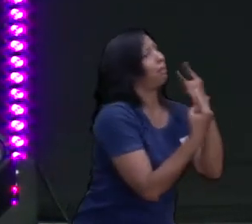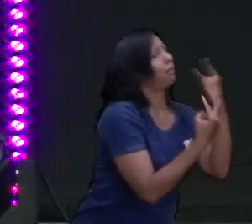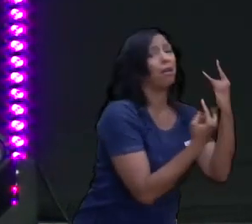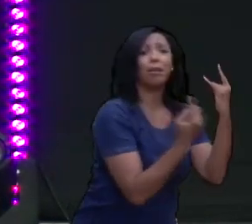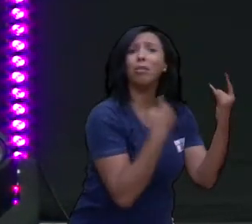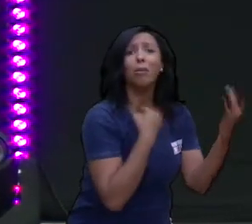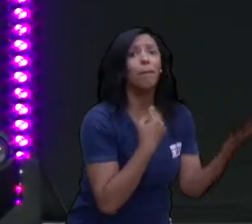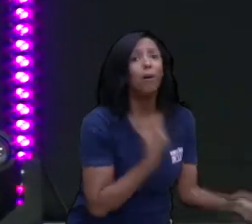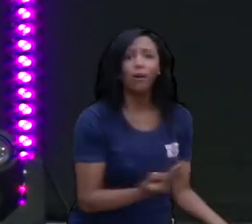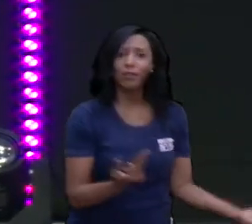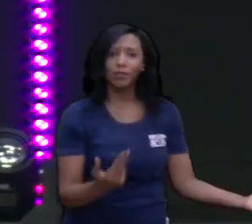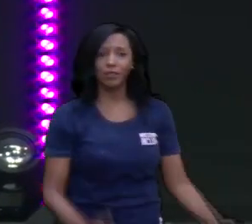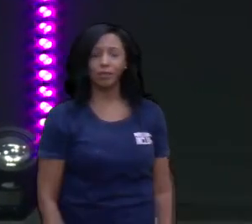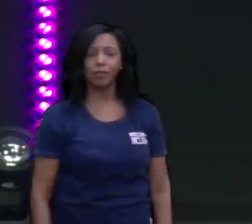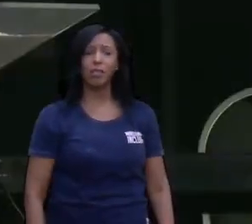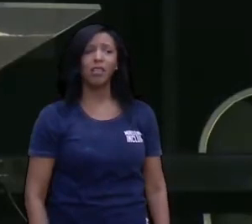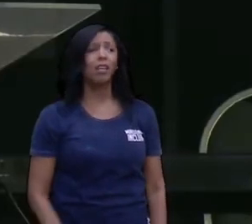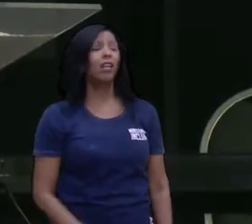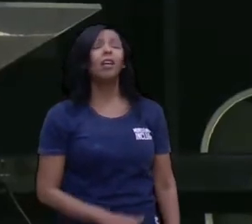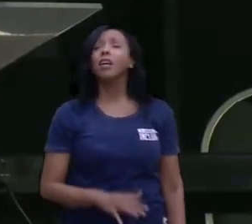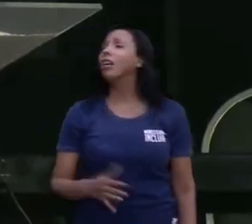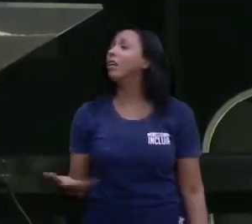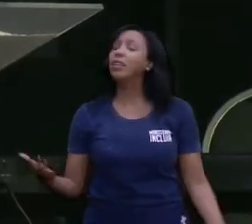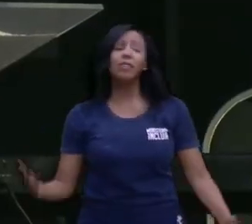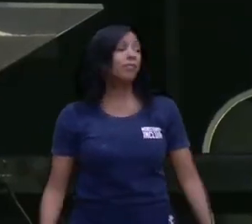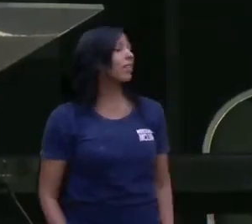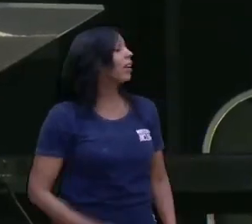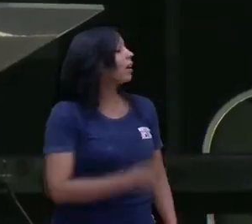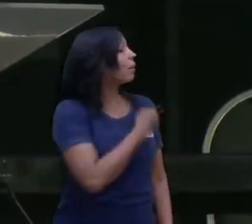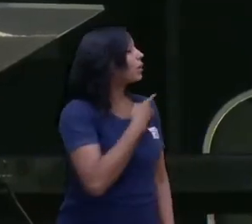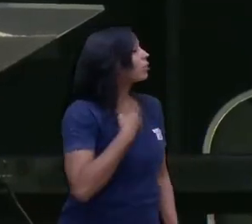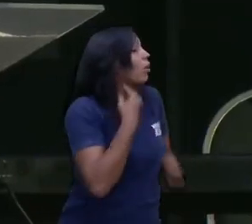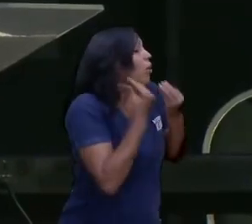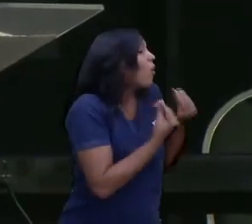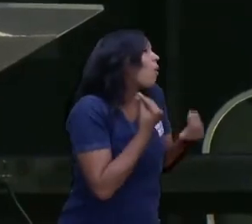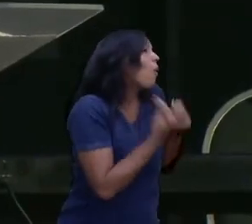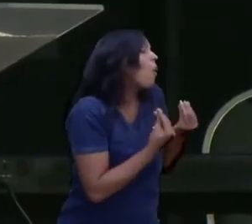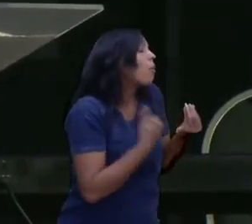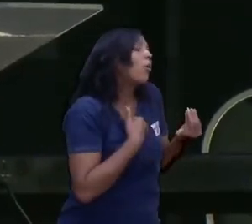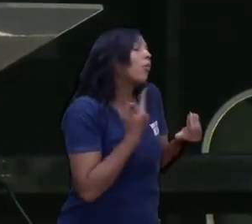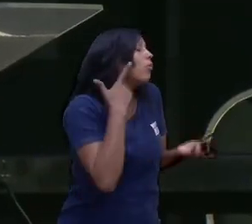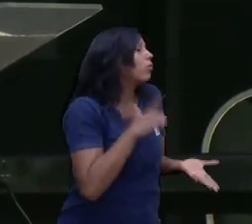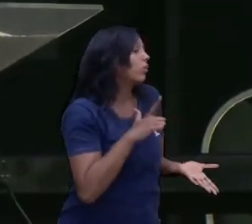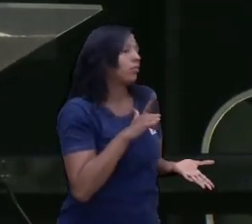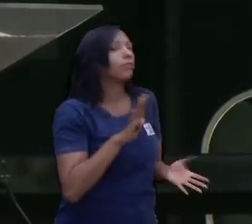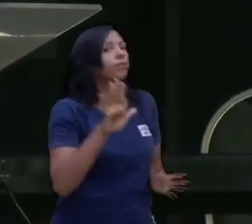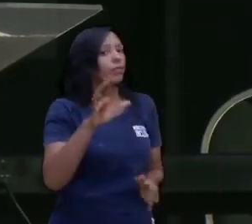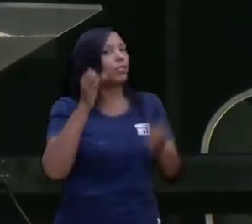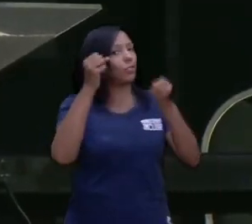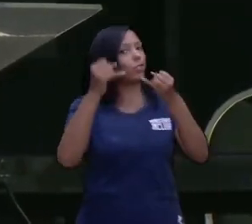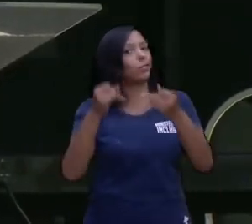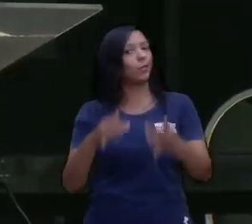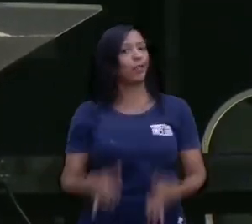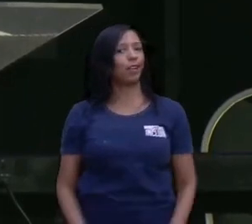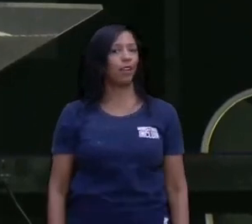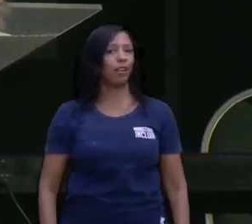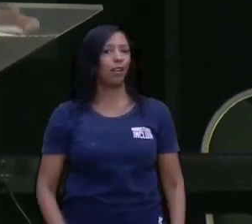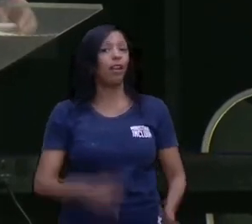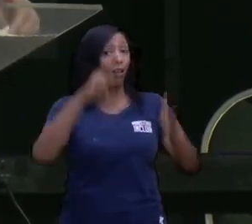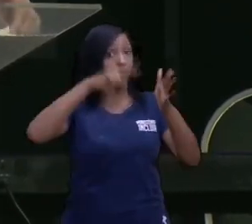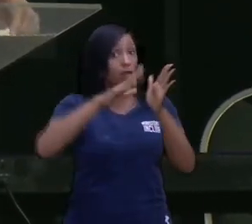primeira coisa e nós vamos ler o texto de Efésios Capítulo 6 em